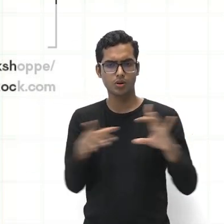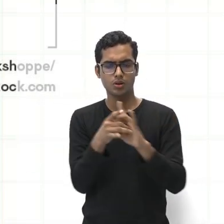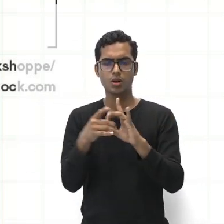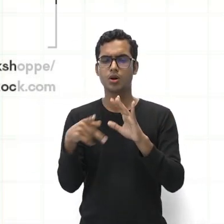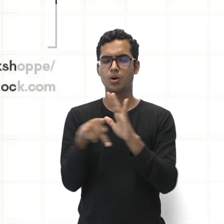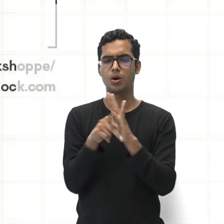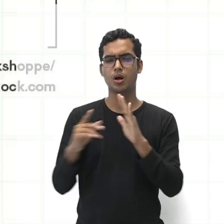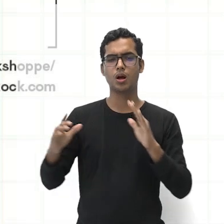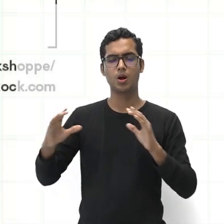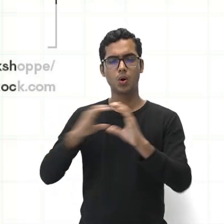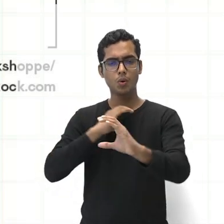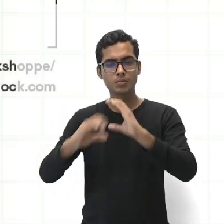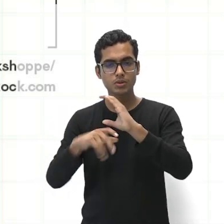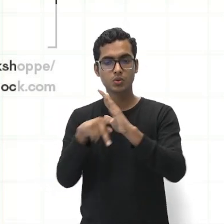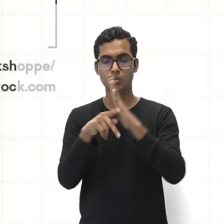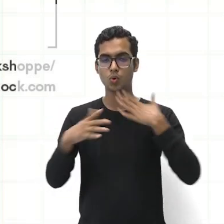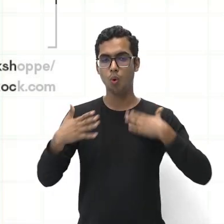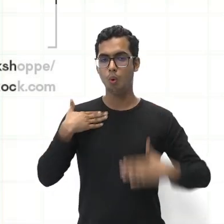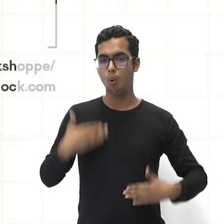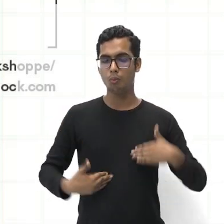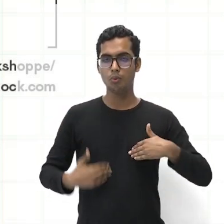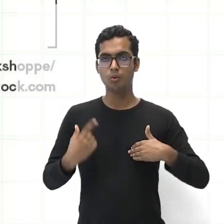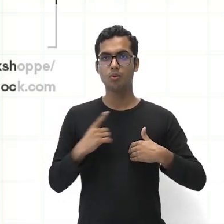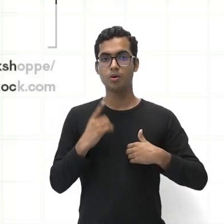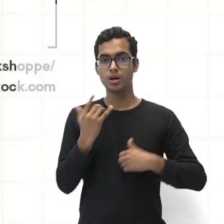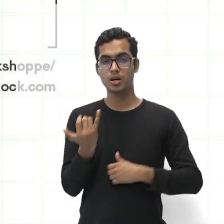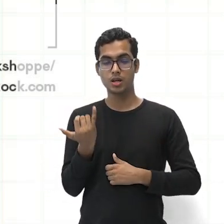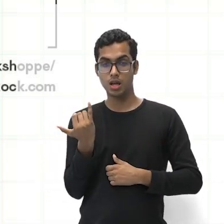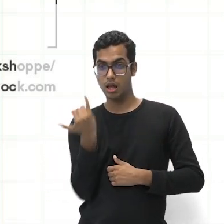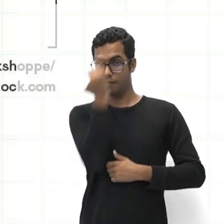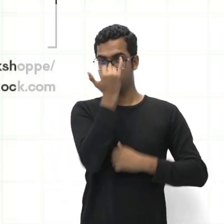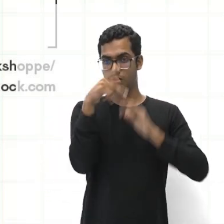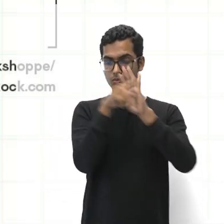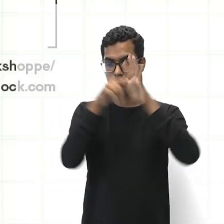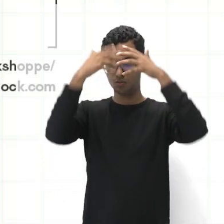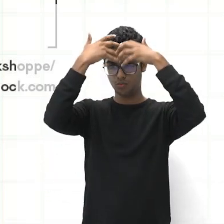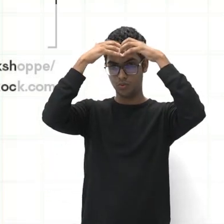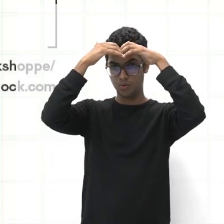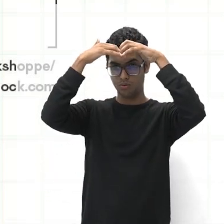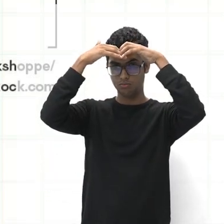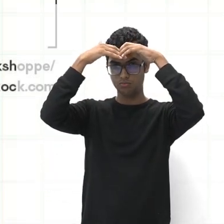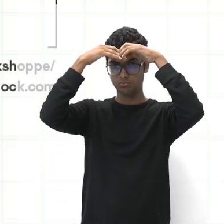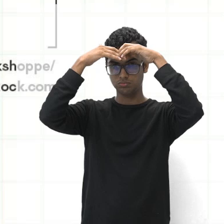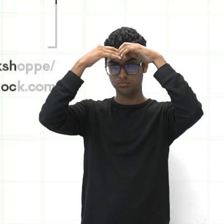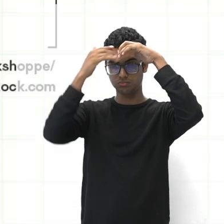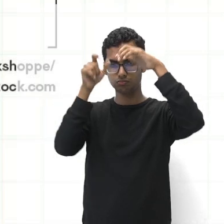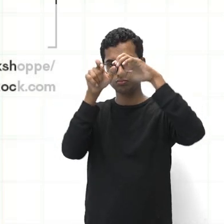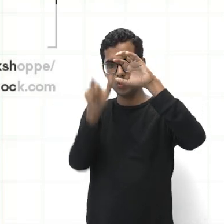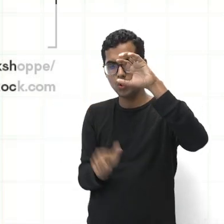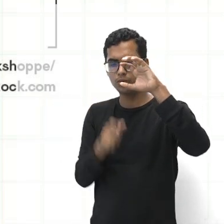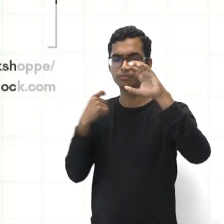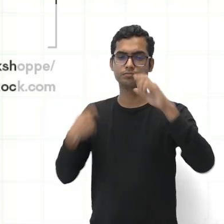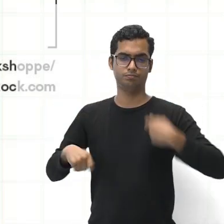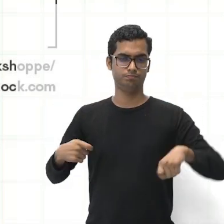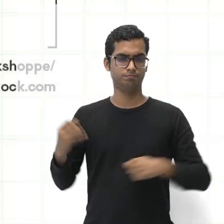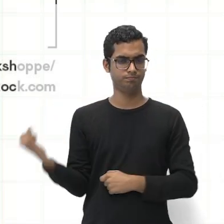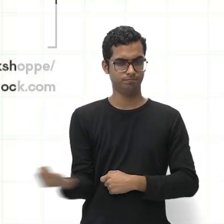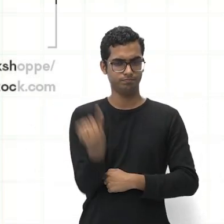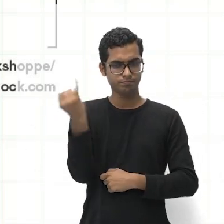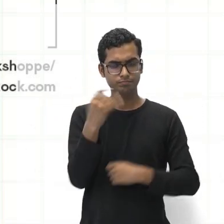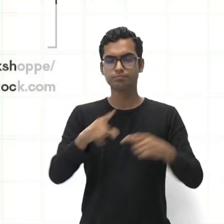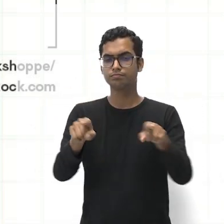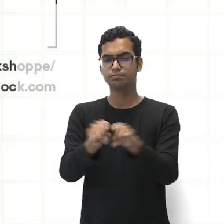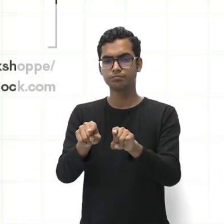aqui sensitivos para a medula espinal, essa comunicação ir direto para o cérebro e